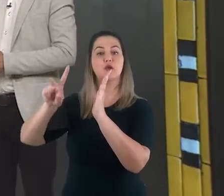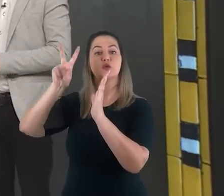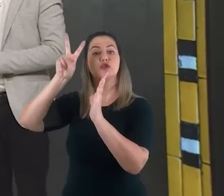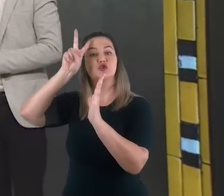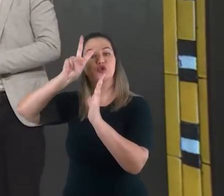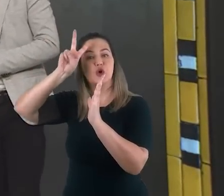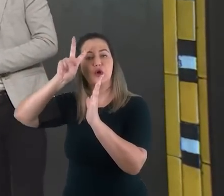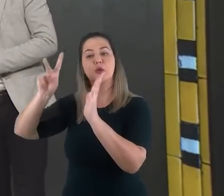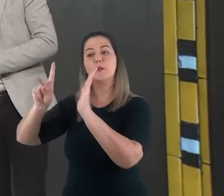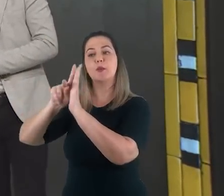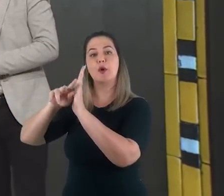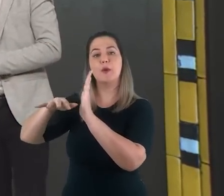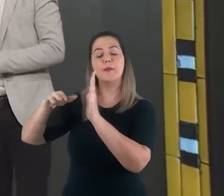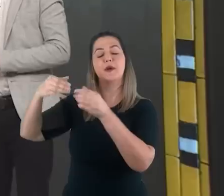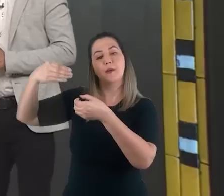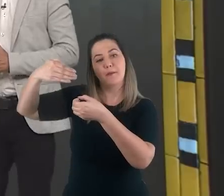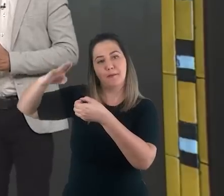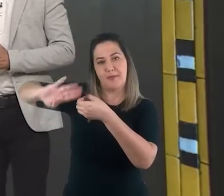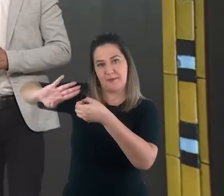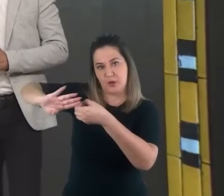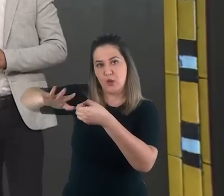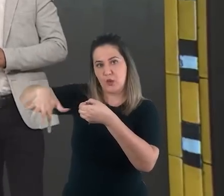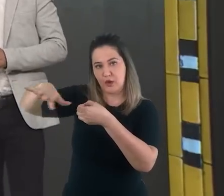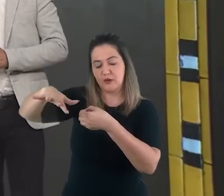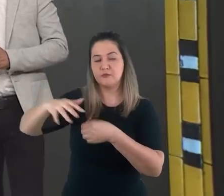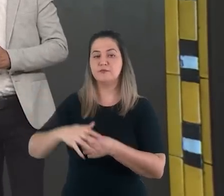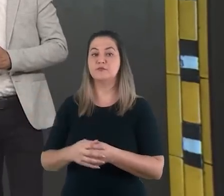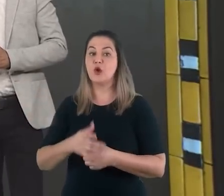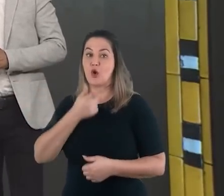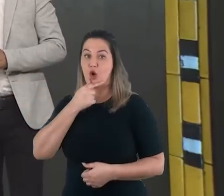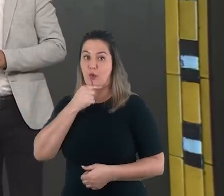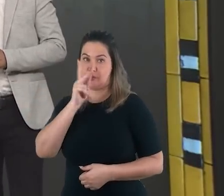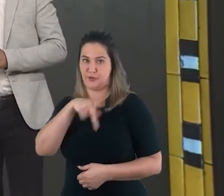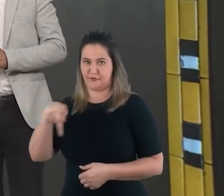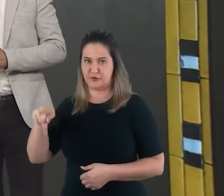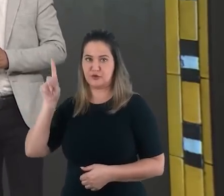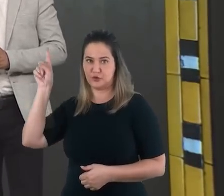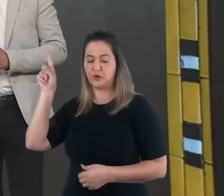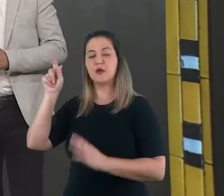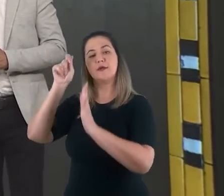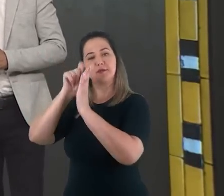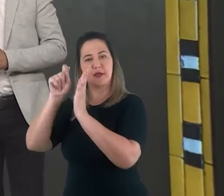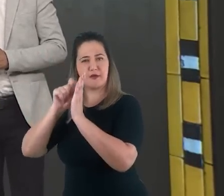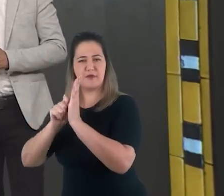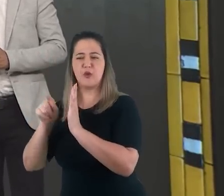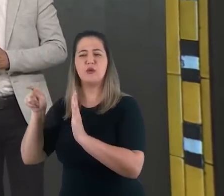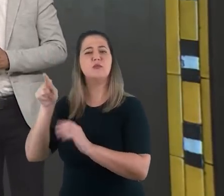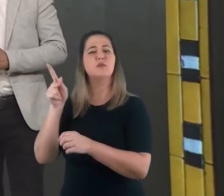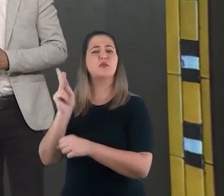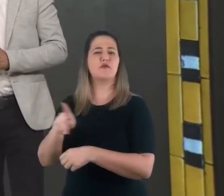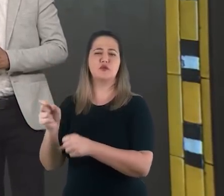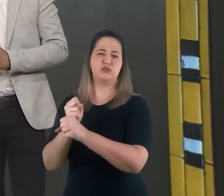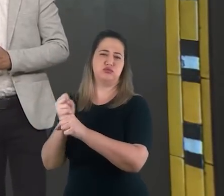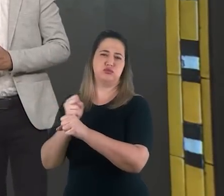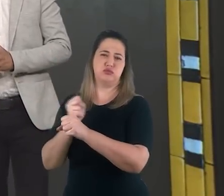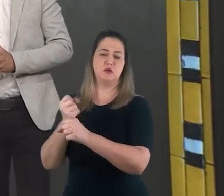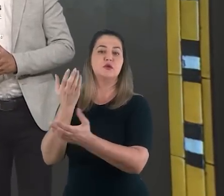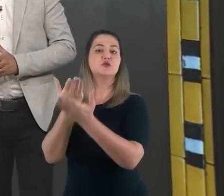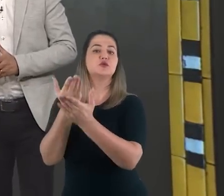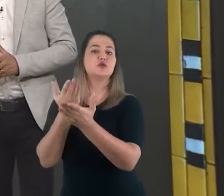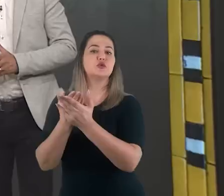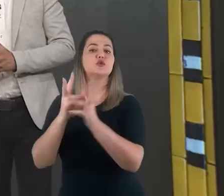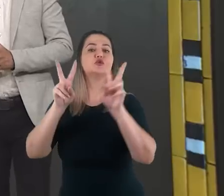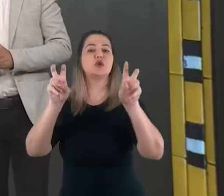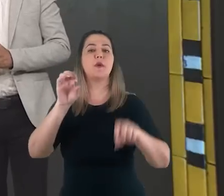textos é um livro muito técnico que foi escrito, e esse professor Grayson, ele foi professor por muitos anos do Departamento de Estudos do